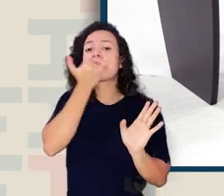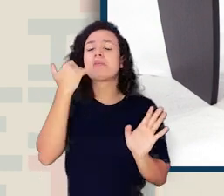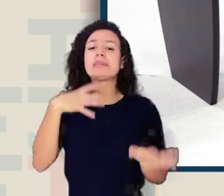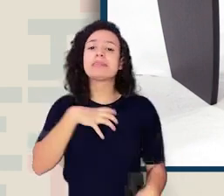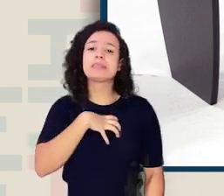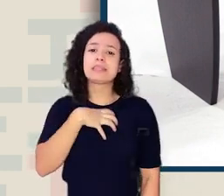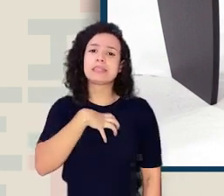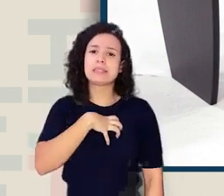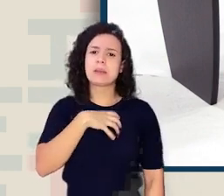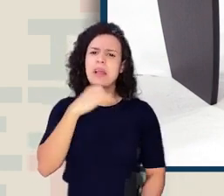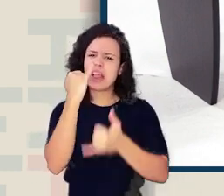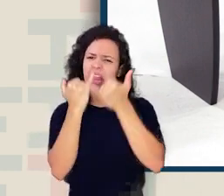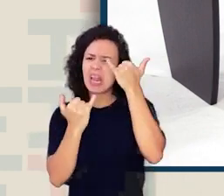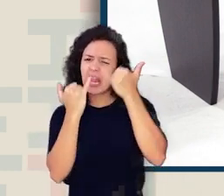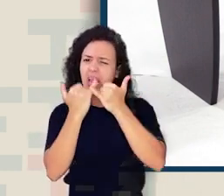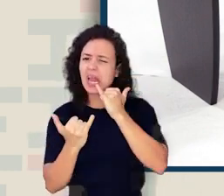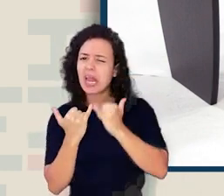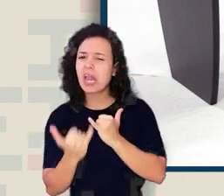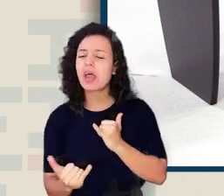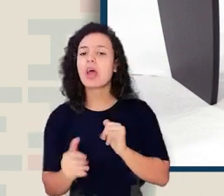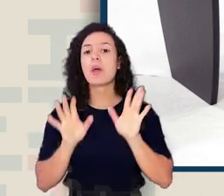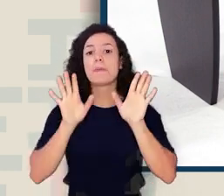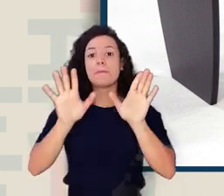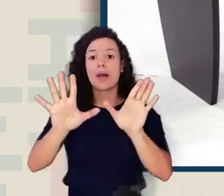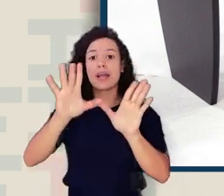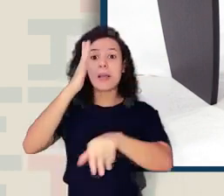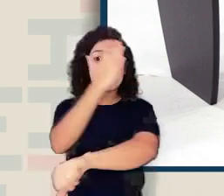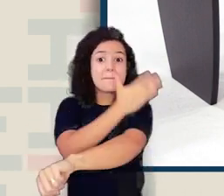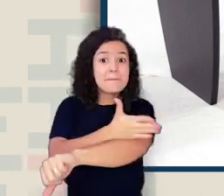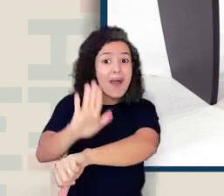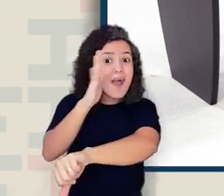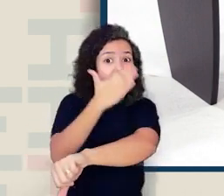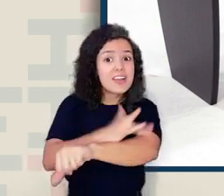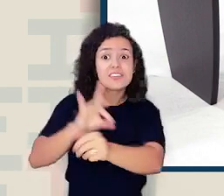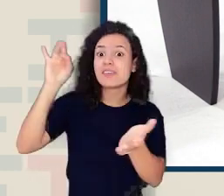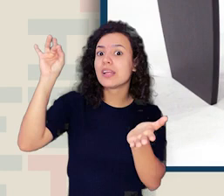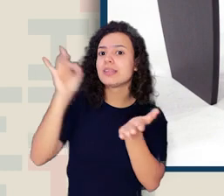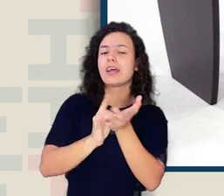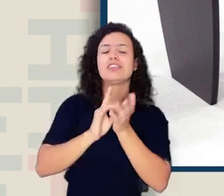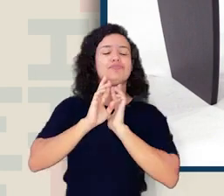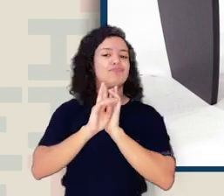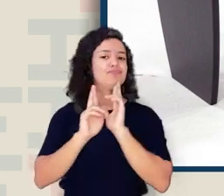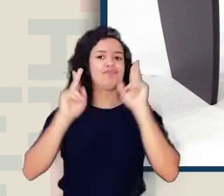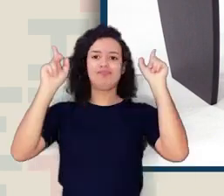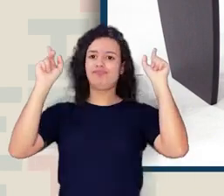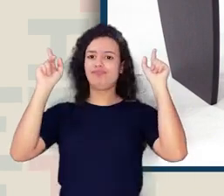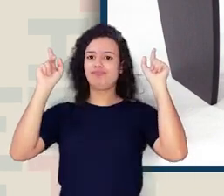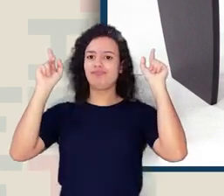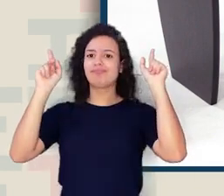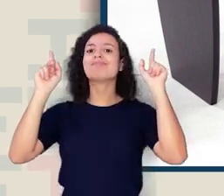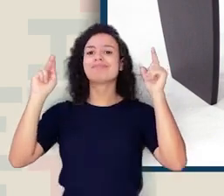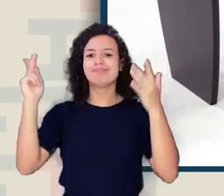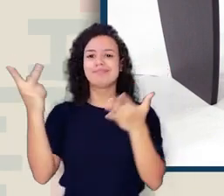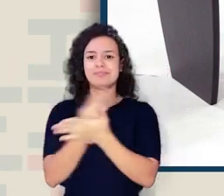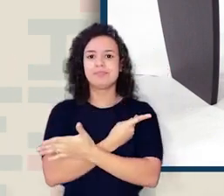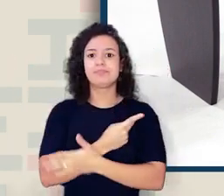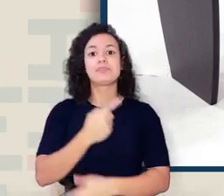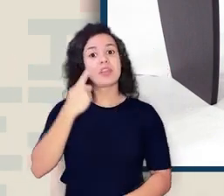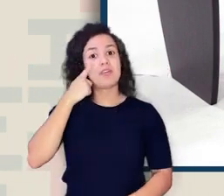até ter uma sensação que às vezes é parecida, mas no sentido prático de batucada isso faz muita